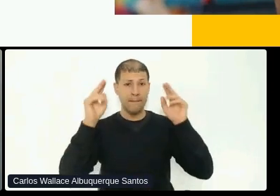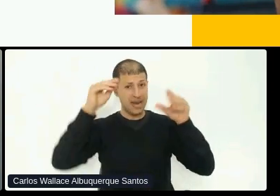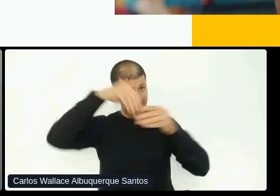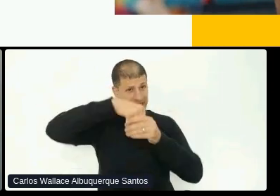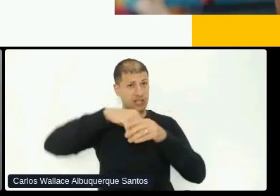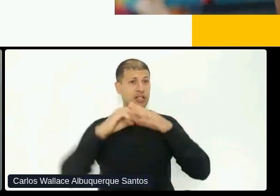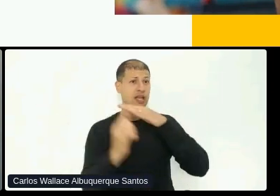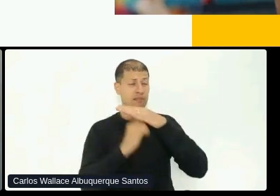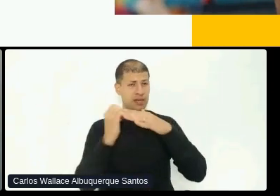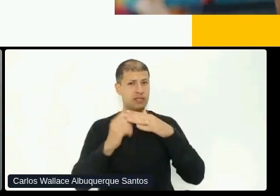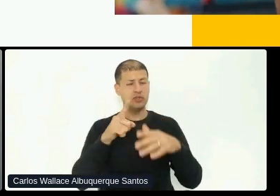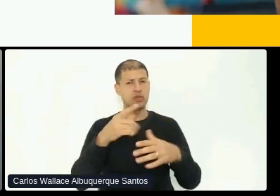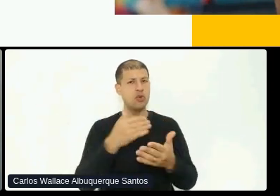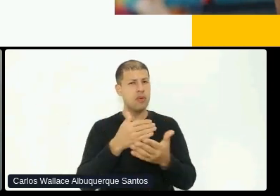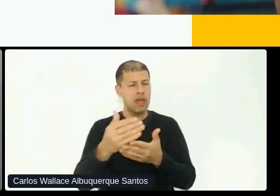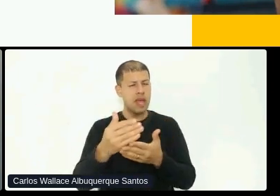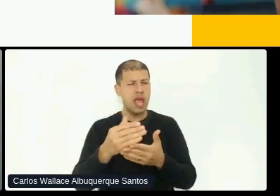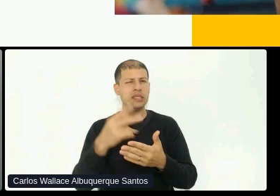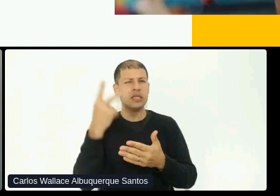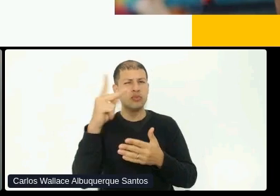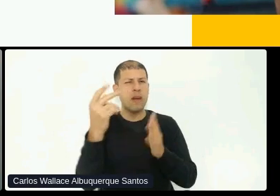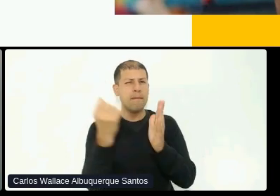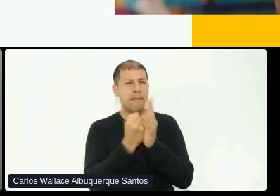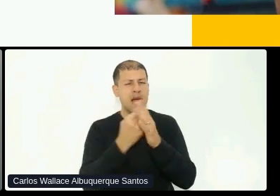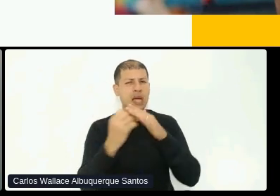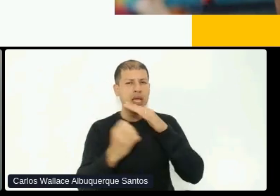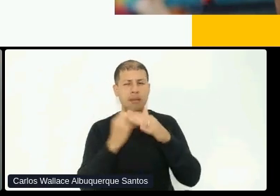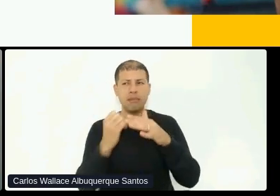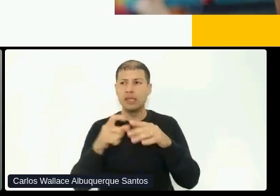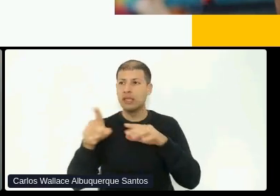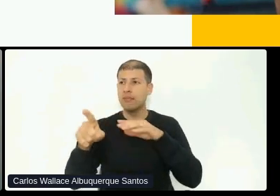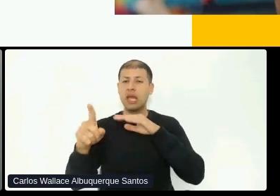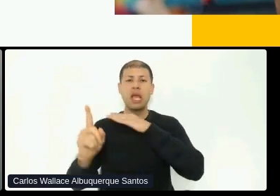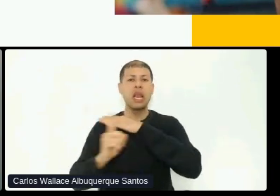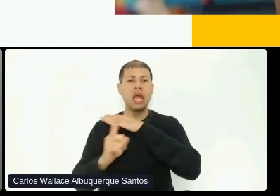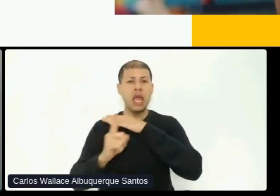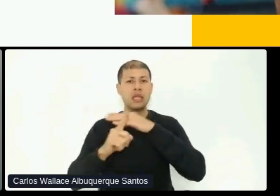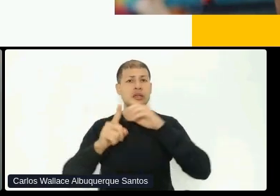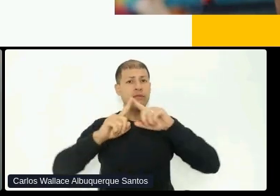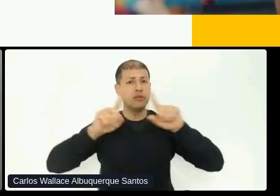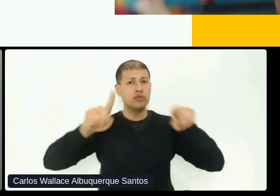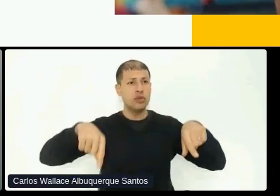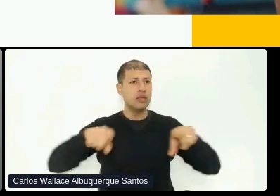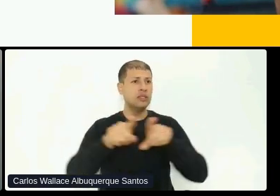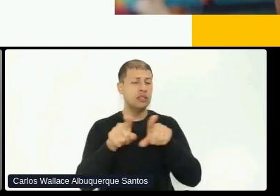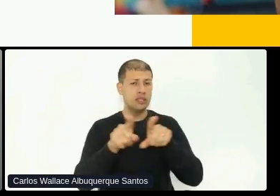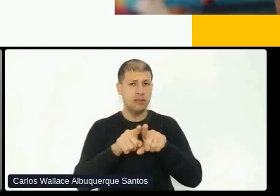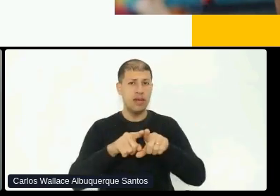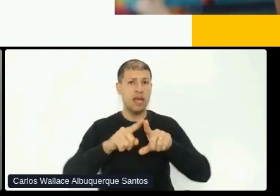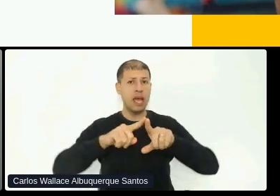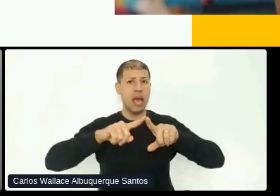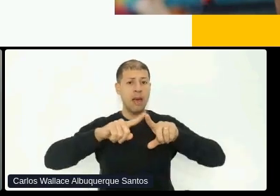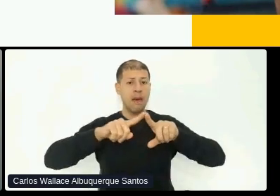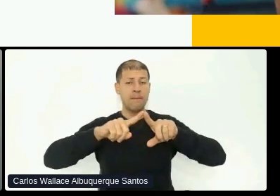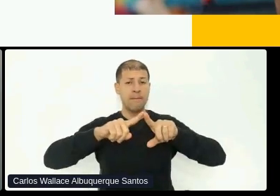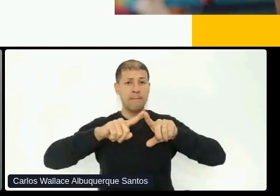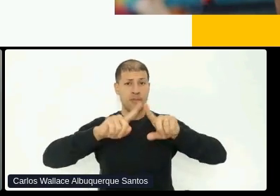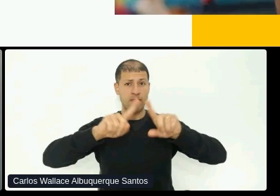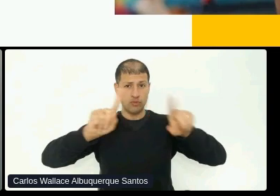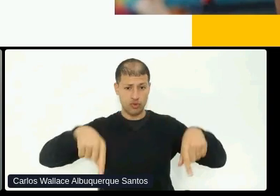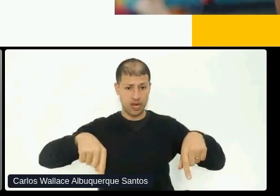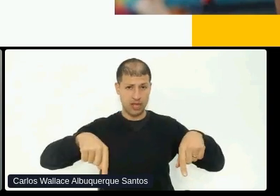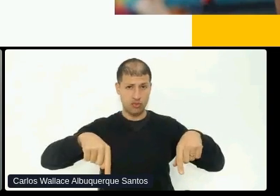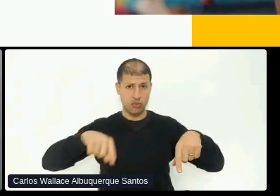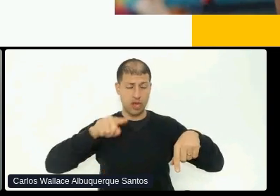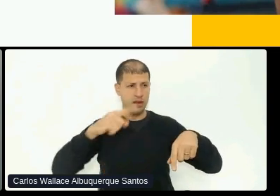começa a melhorar não só o branding da empresa com relação aos seus clientes, mas com relação a funcionários. O employer branding, né, ou seja, a riqueza da marca com relação